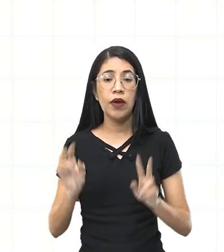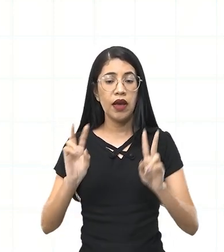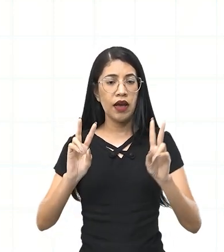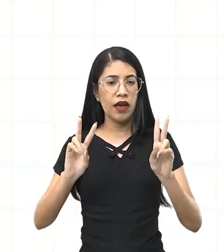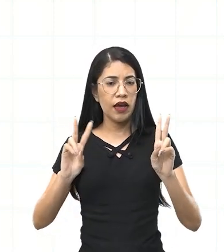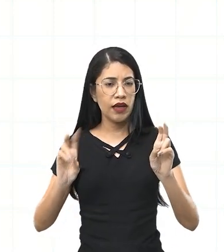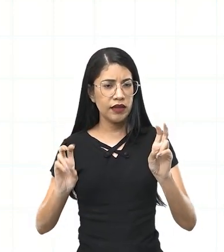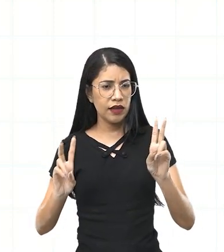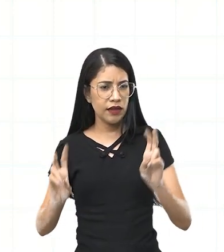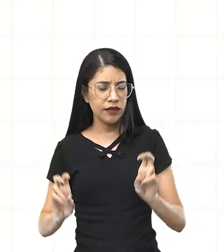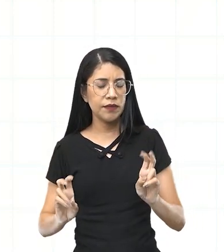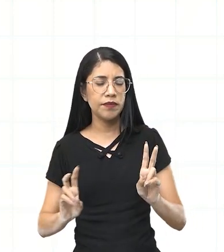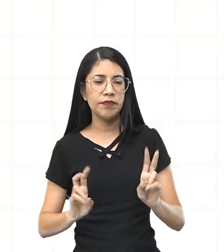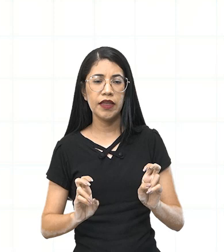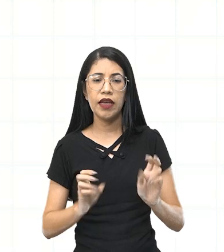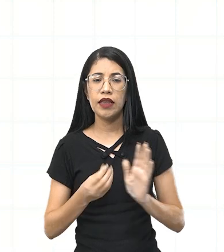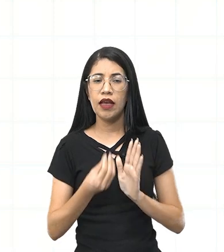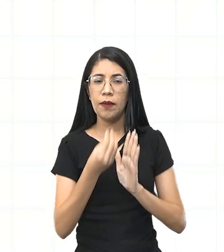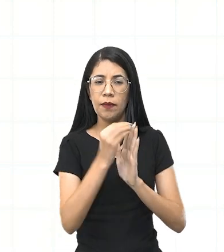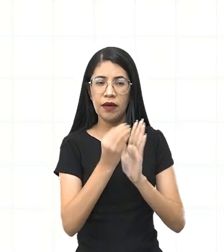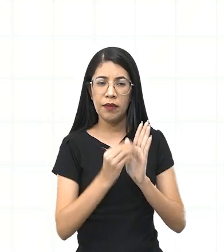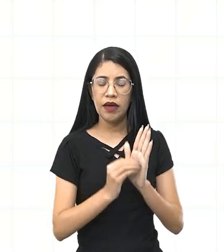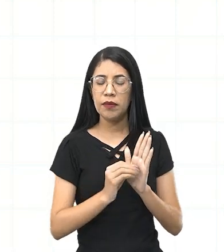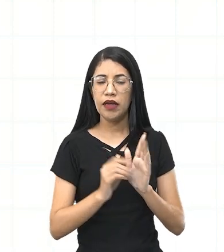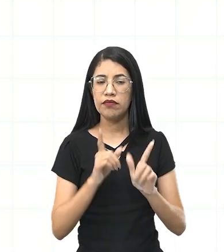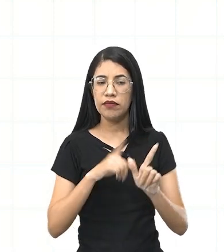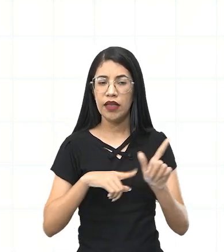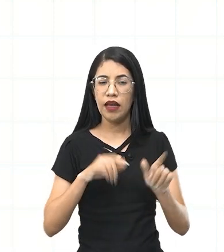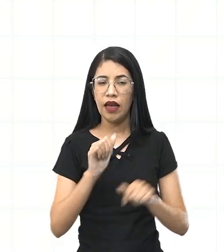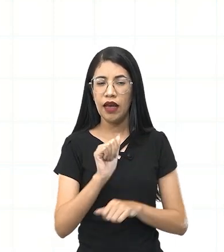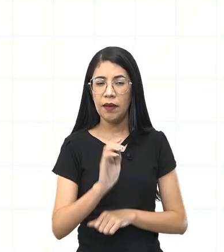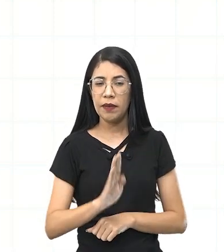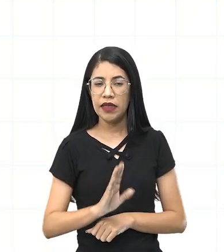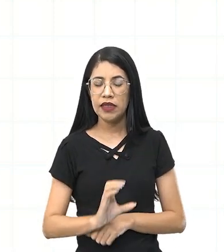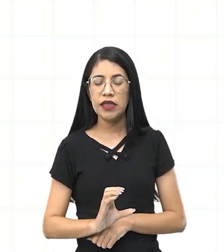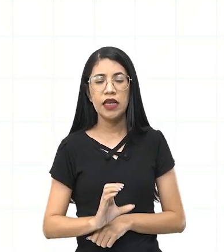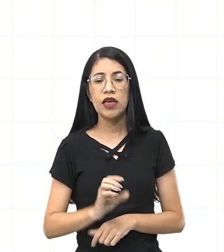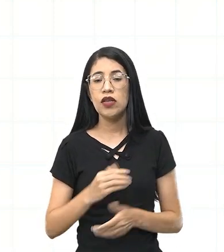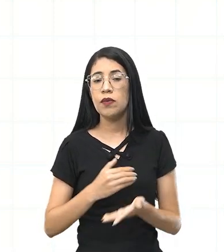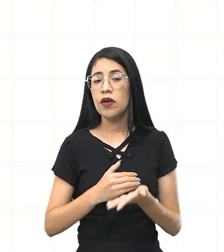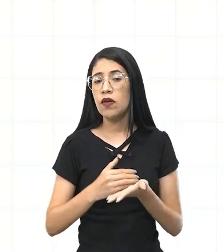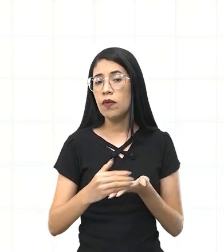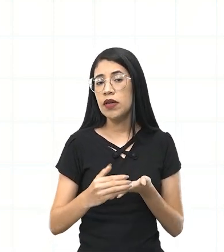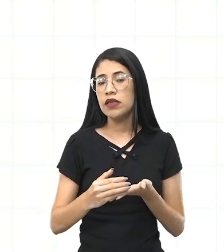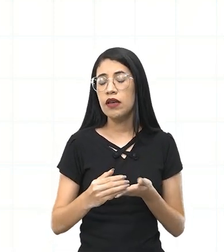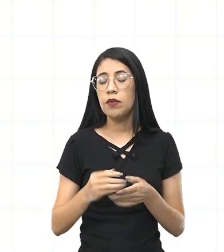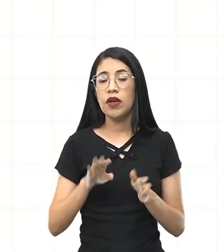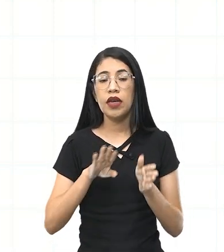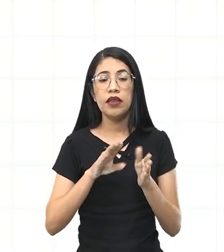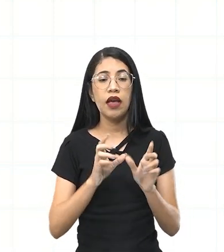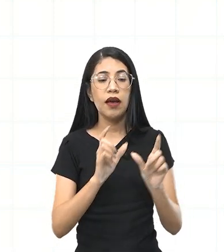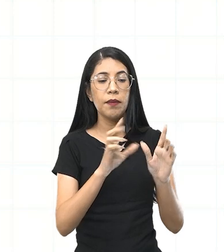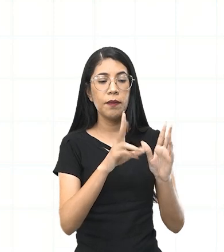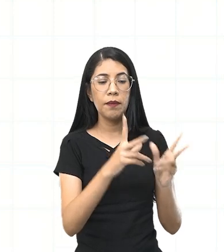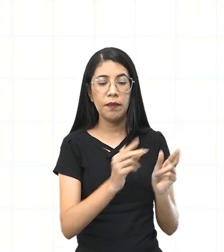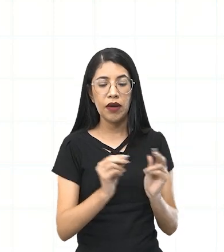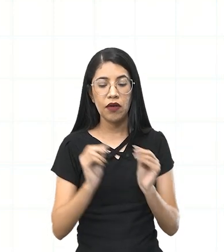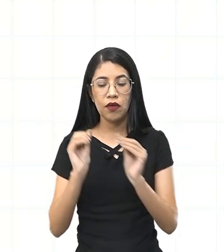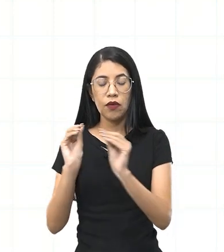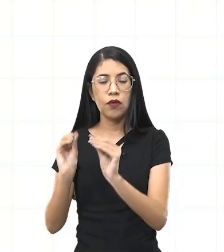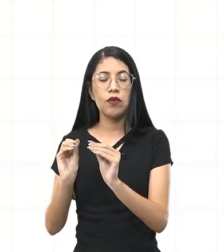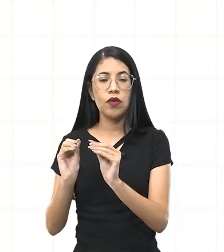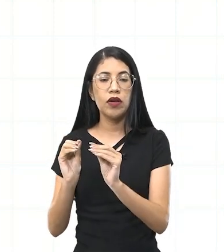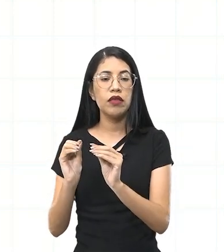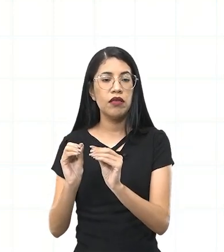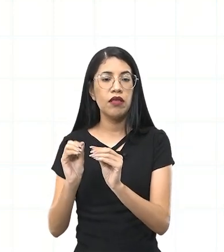aqui que estão, né, estão nas nossas alternativas, é só para introduzir, porque a gente tirou de um lugar e está colocando aqui na